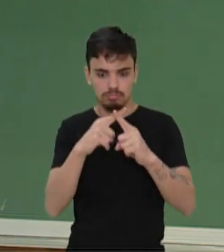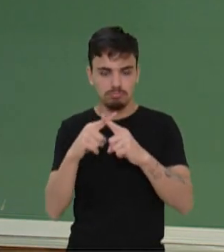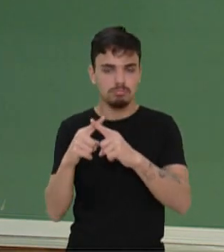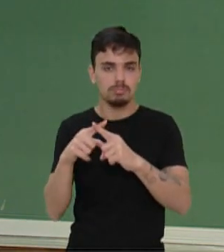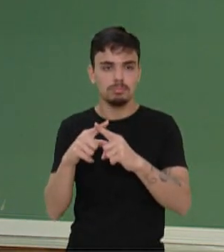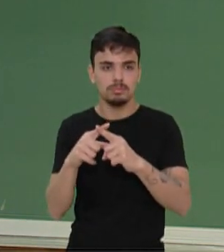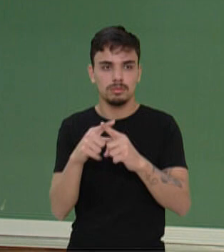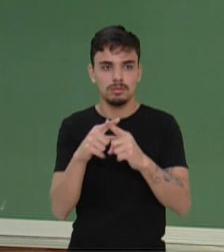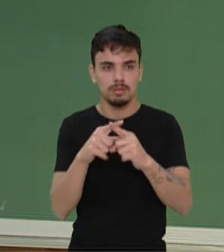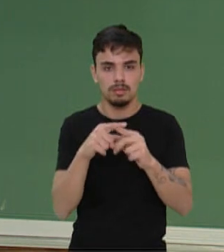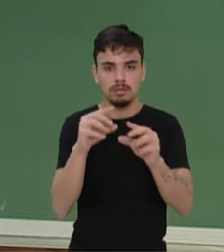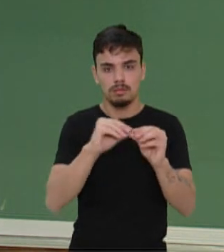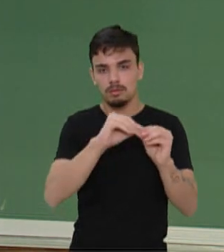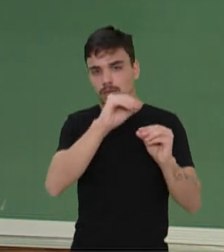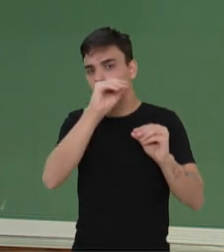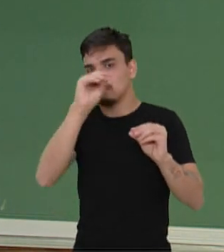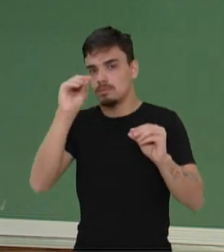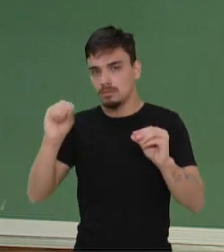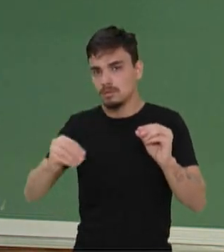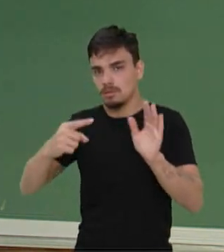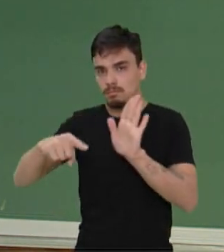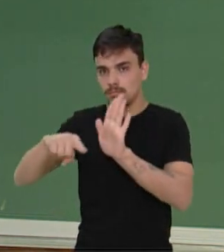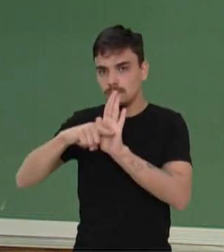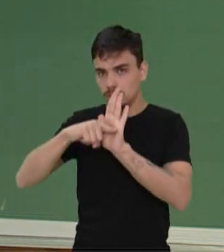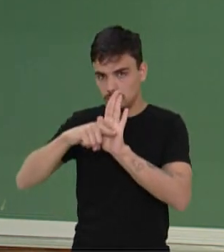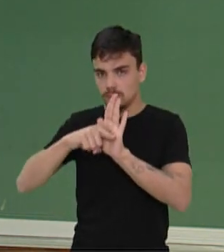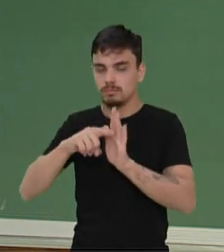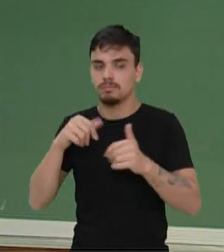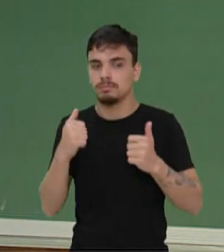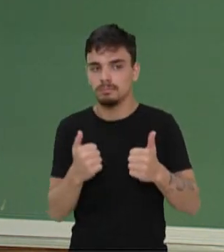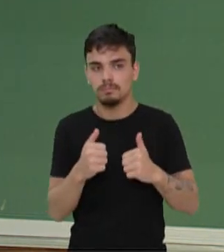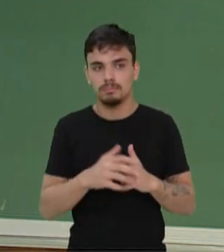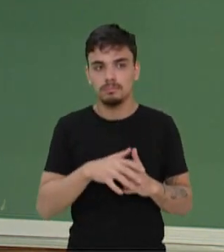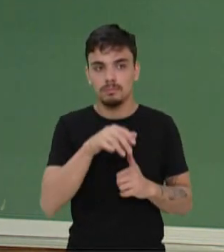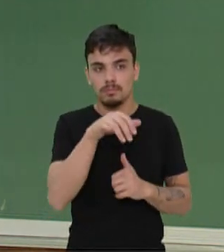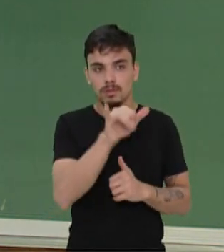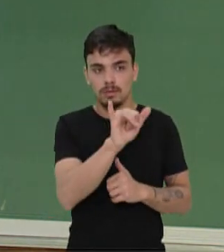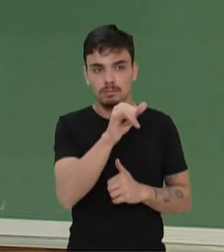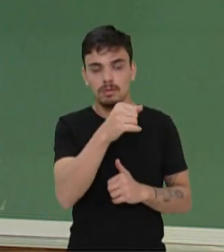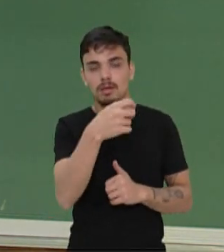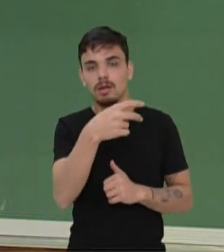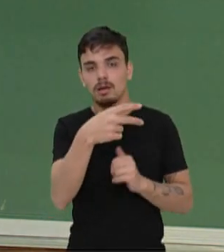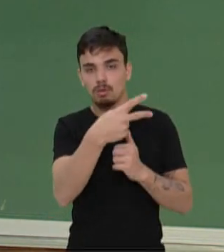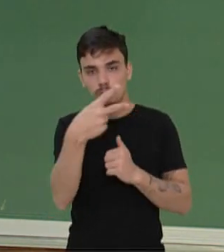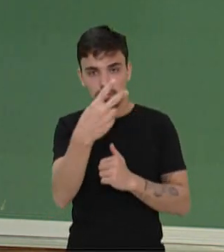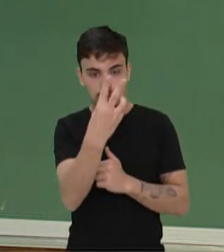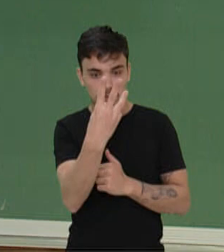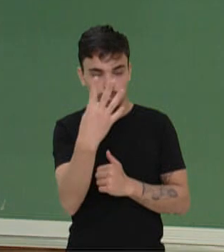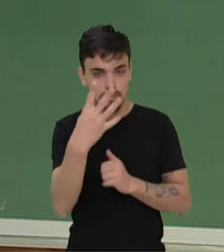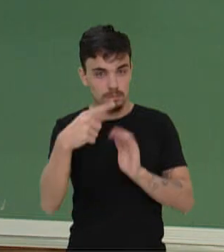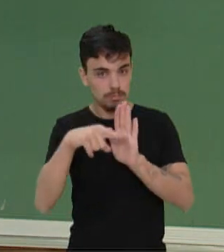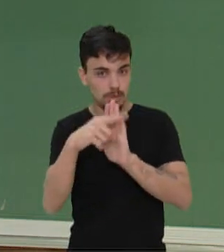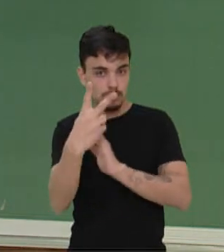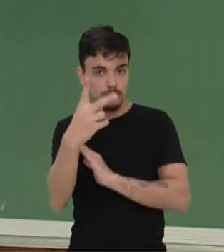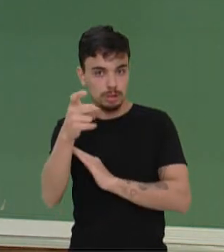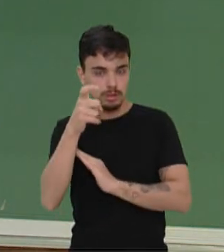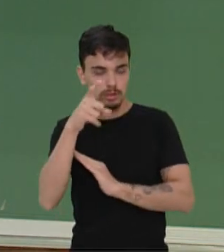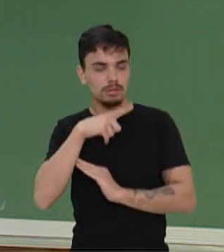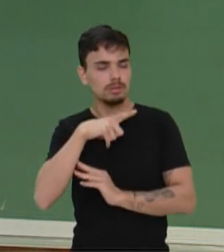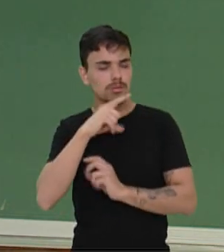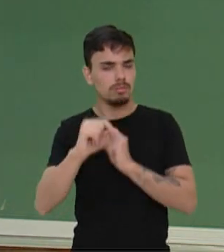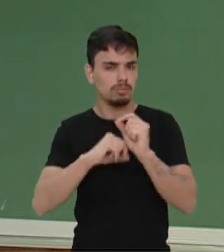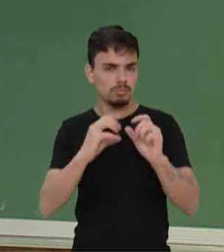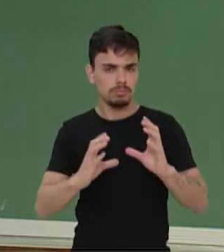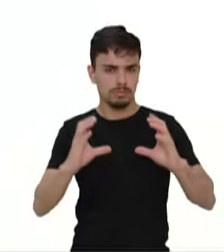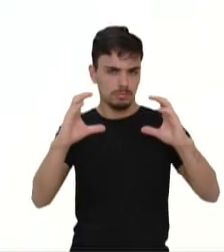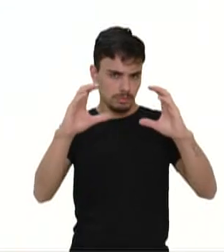fazer com que ele vá para o outro membro negativo. Então eu tenho que y é igual a 34 menos 2x, beleza? Uma função afim até